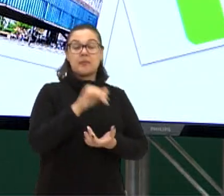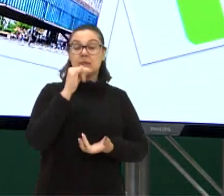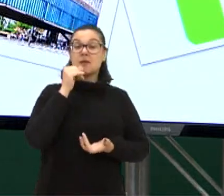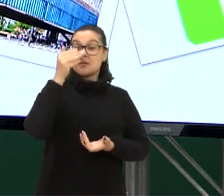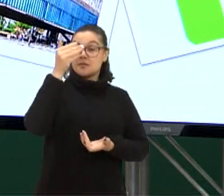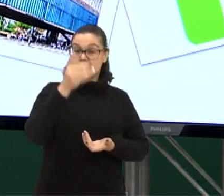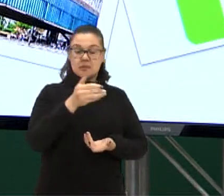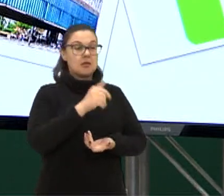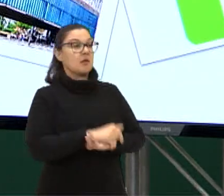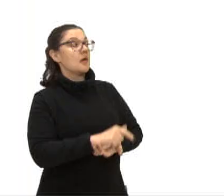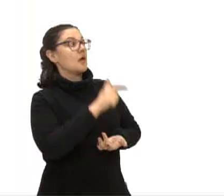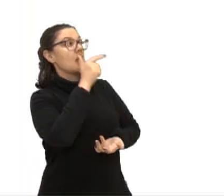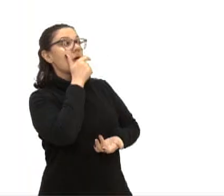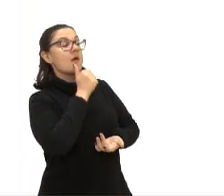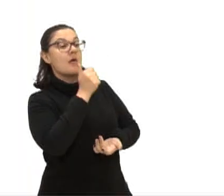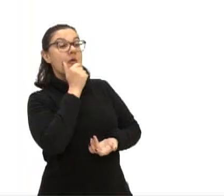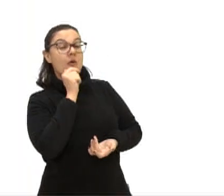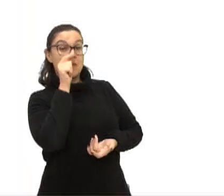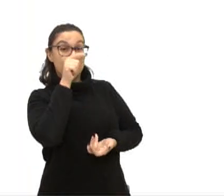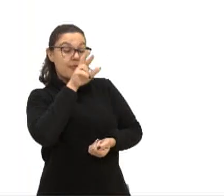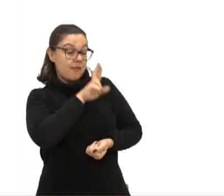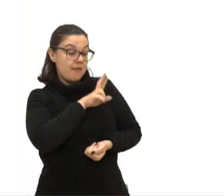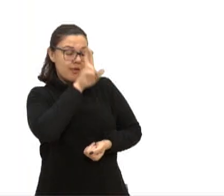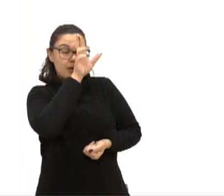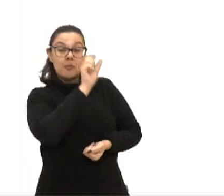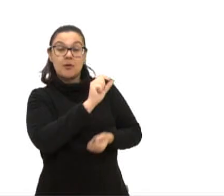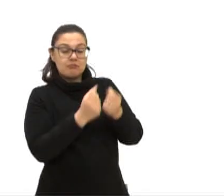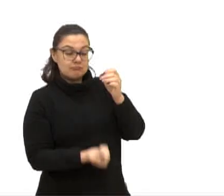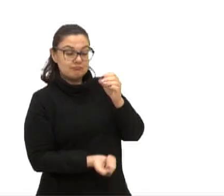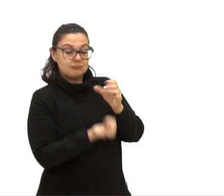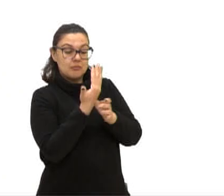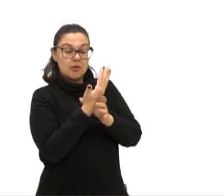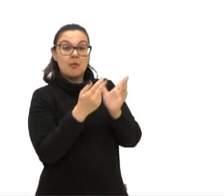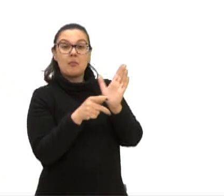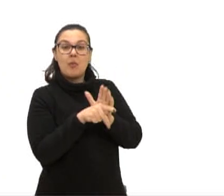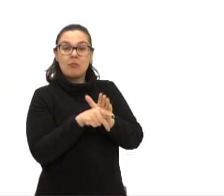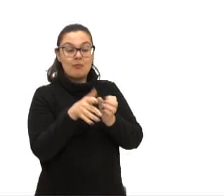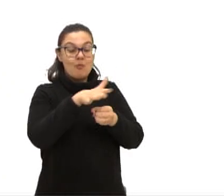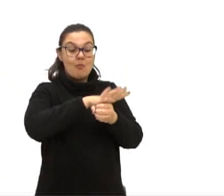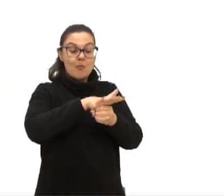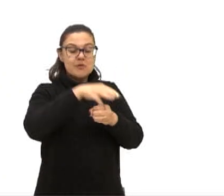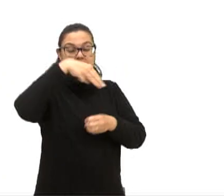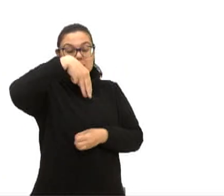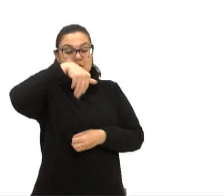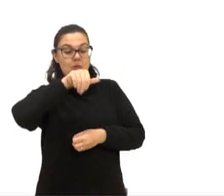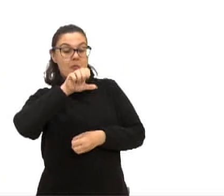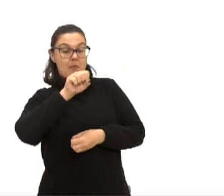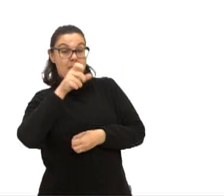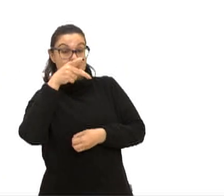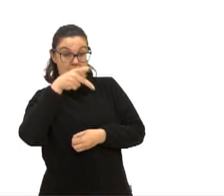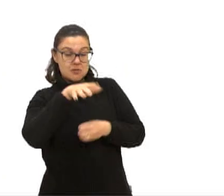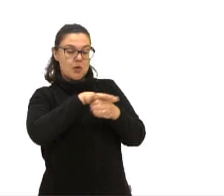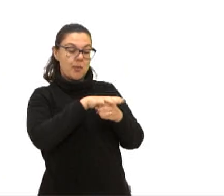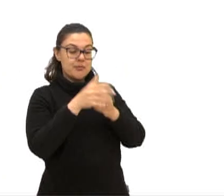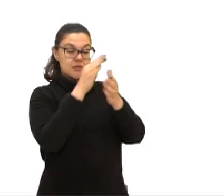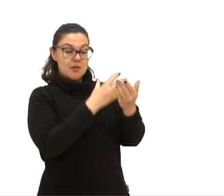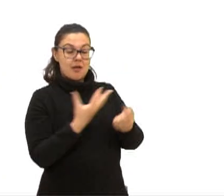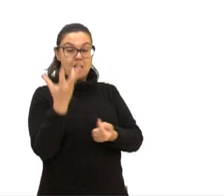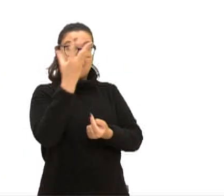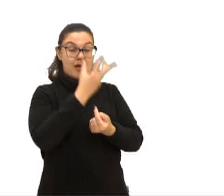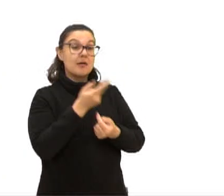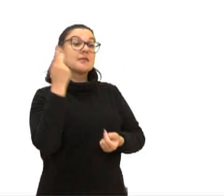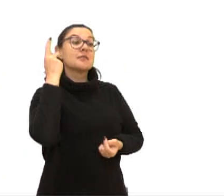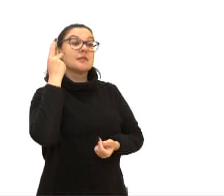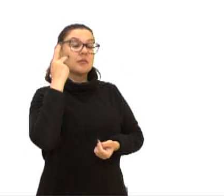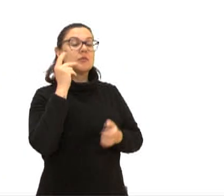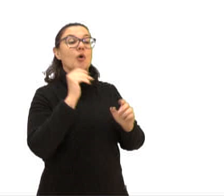exemplo, Assis Chateaubriand, ele foi um dos responsáveis pela criação do MASP, o Museu de Arte de São Paulo, que recebe como complemento o